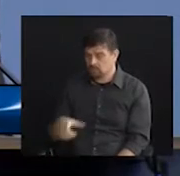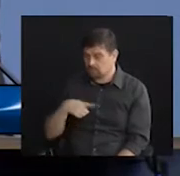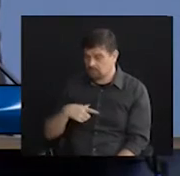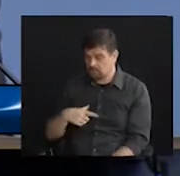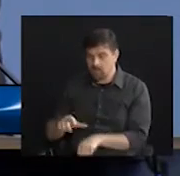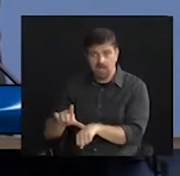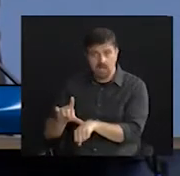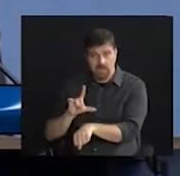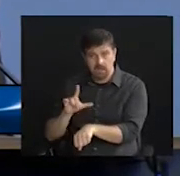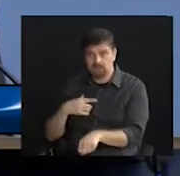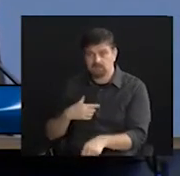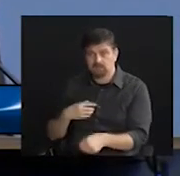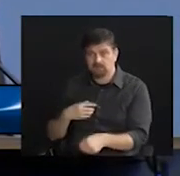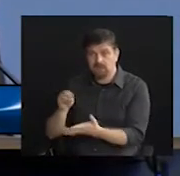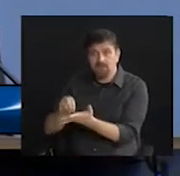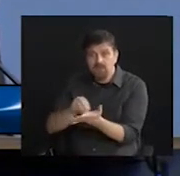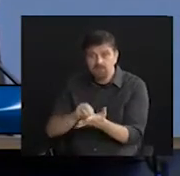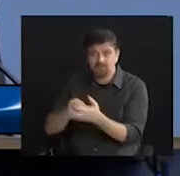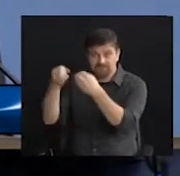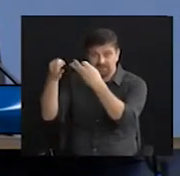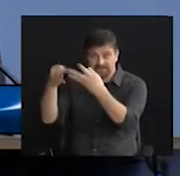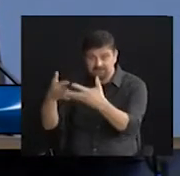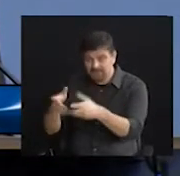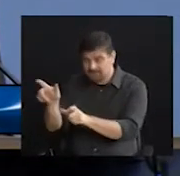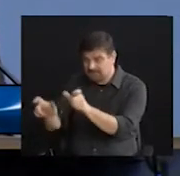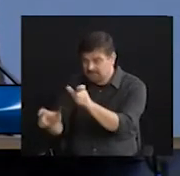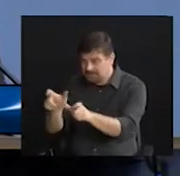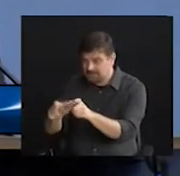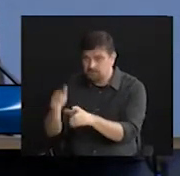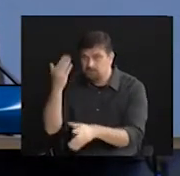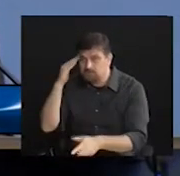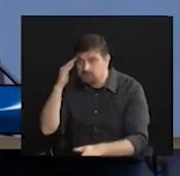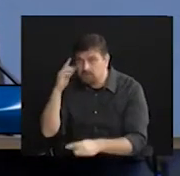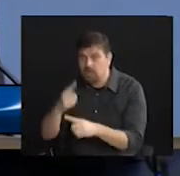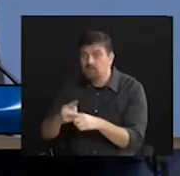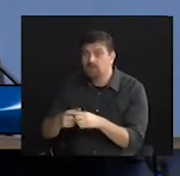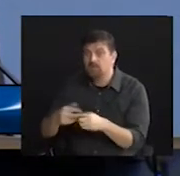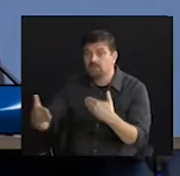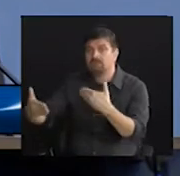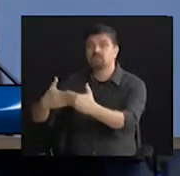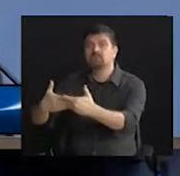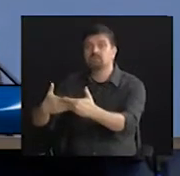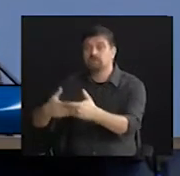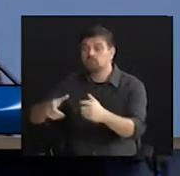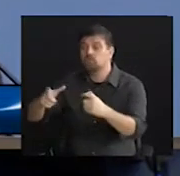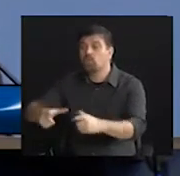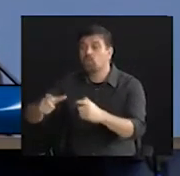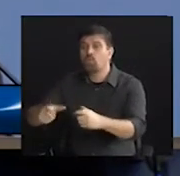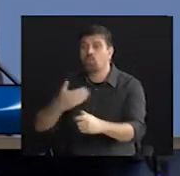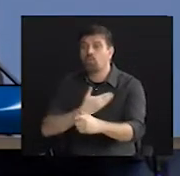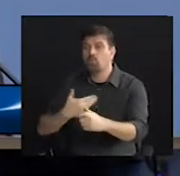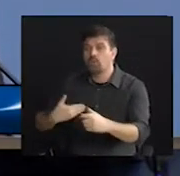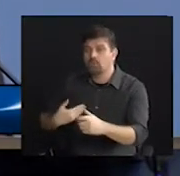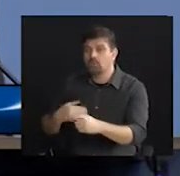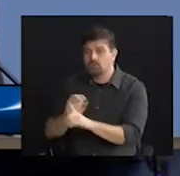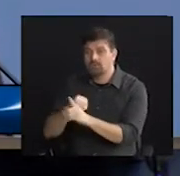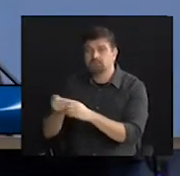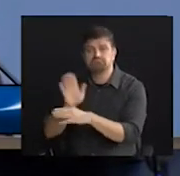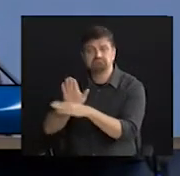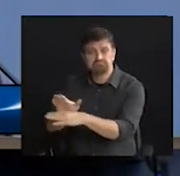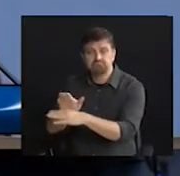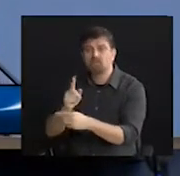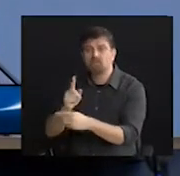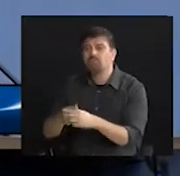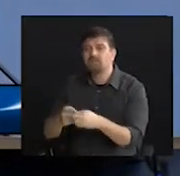antes de mais nada, um diálogo com as pessoas sobre por que esse equipamento pararia de funcionar, seja